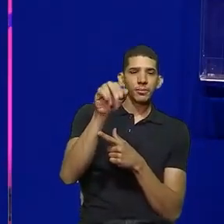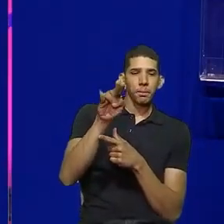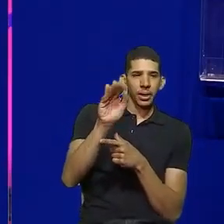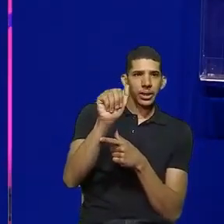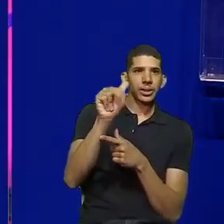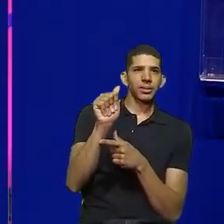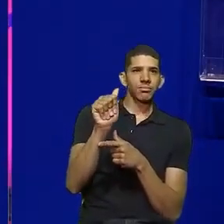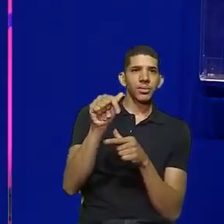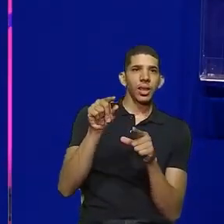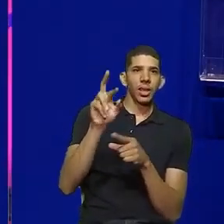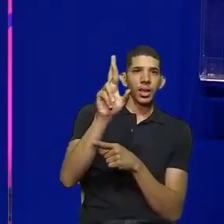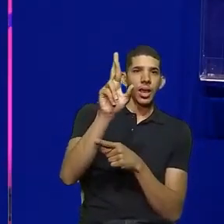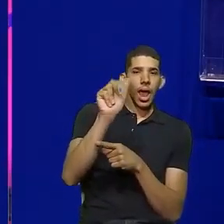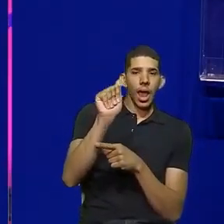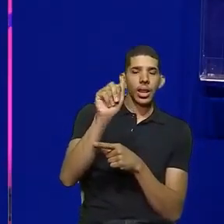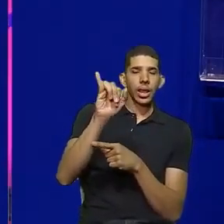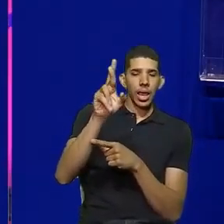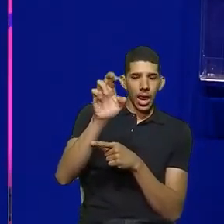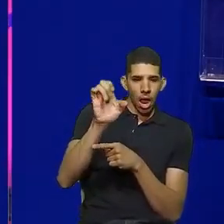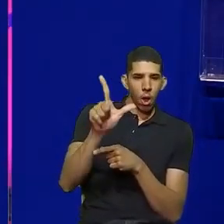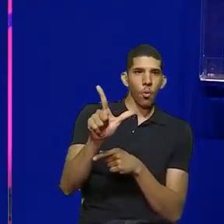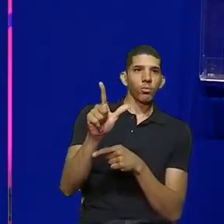Então, o Pedro está por aí, né?